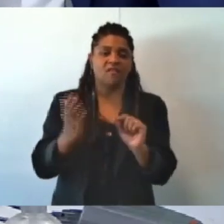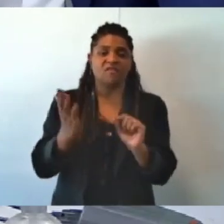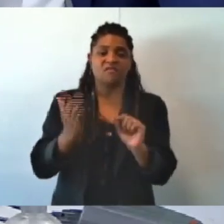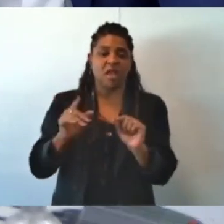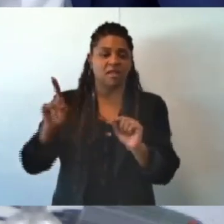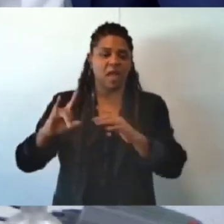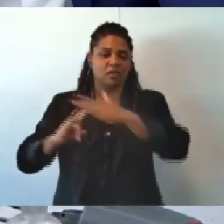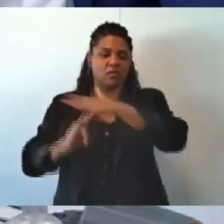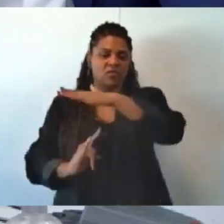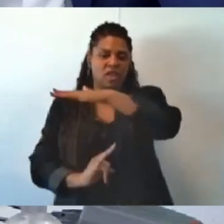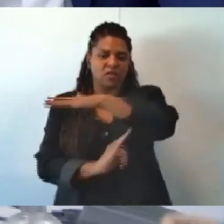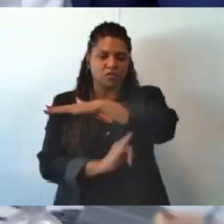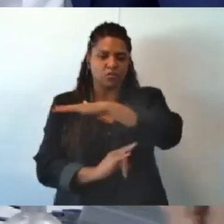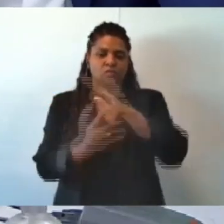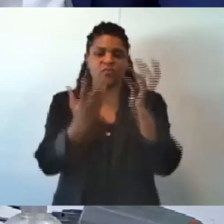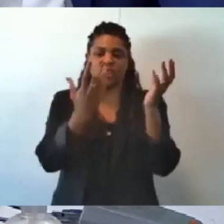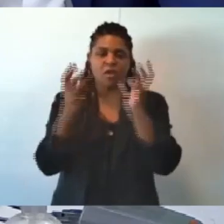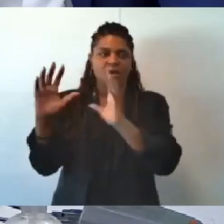Floresta